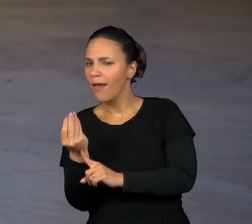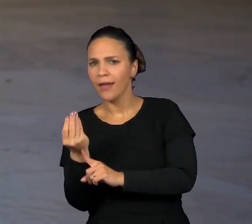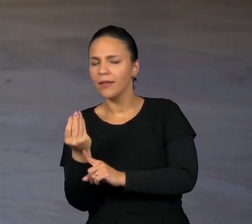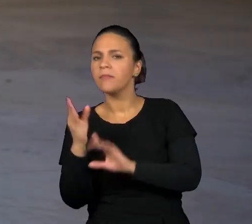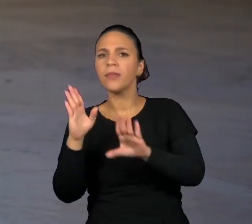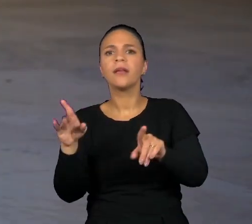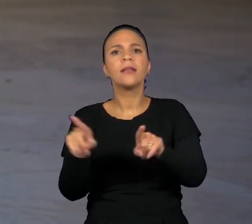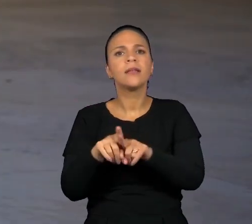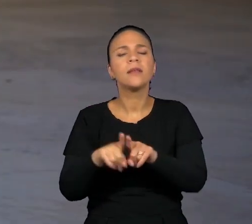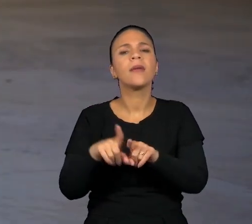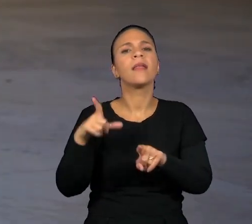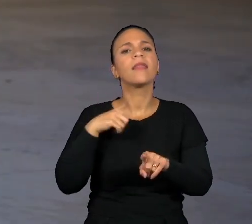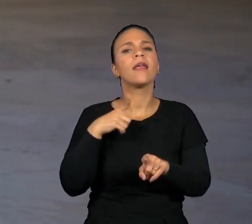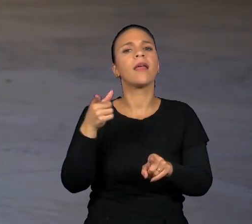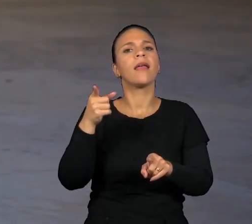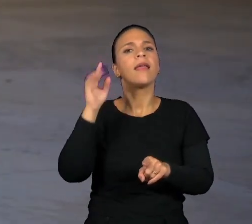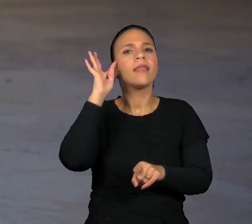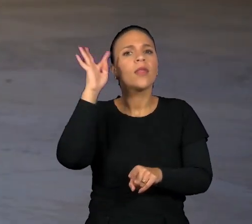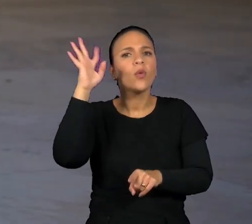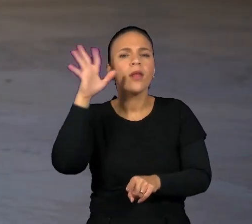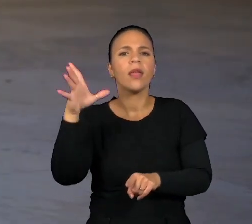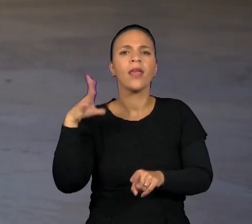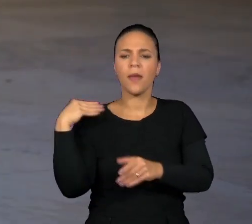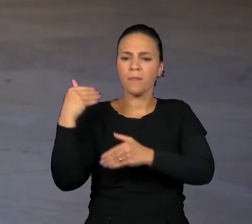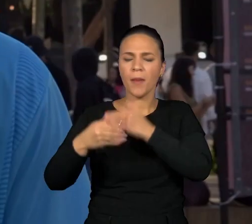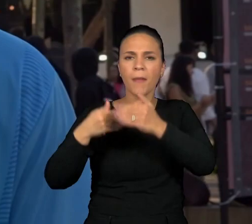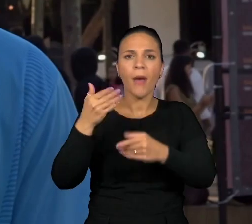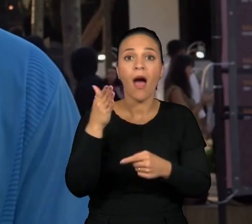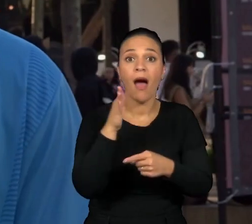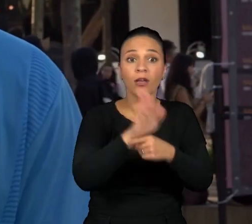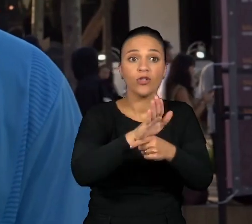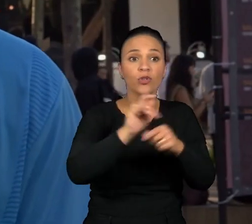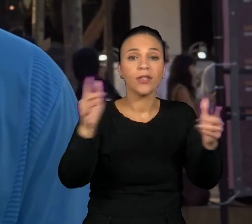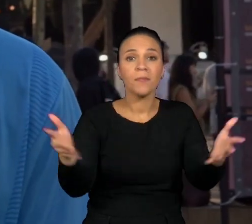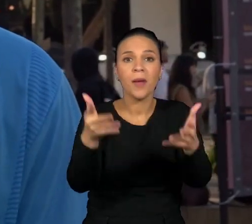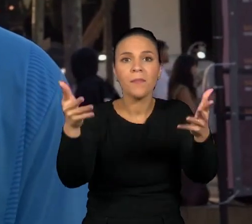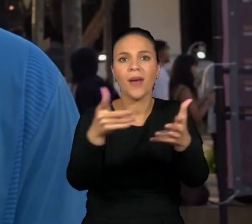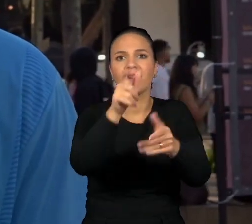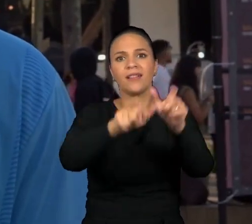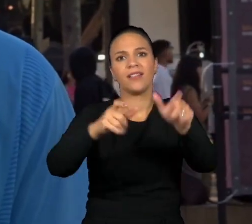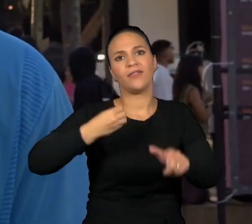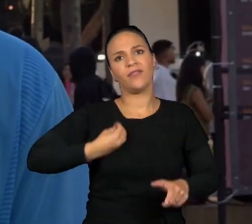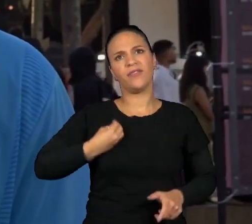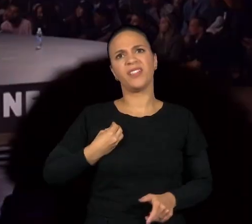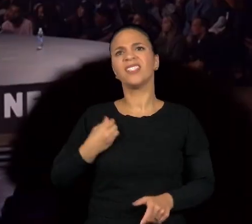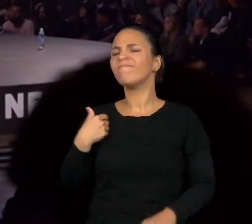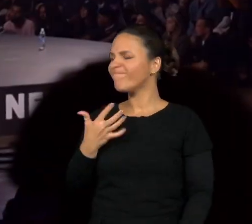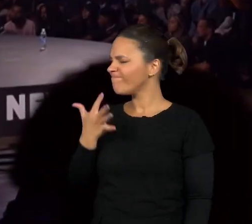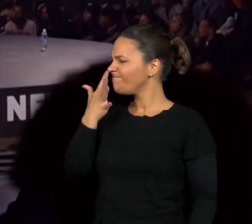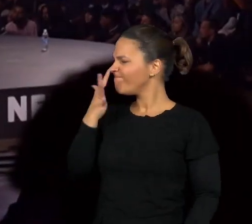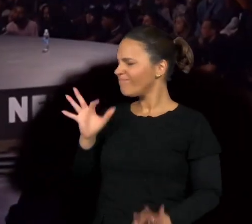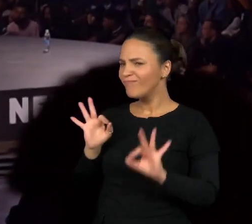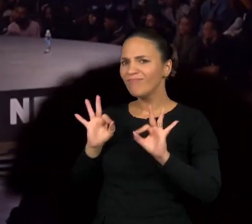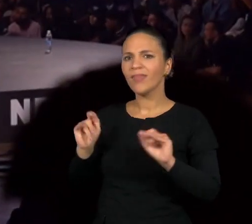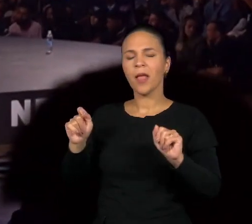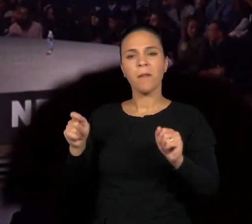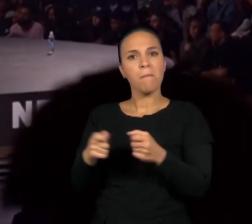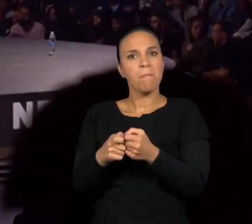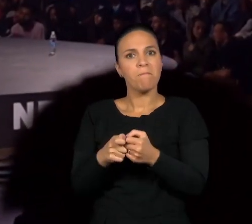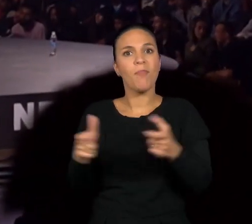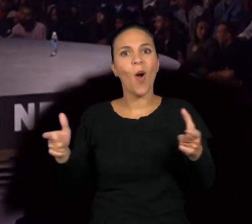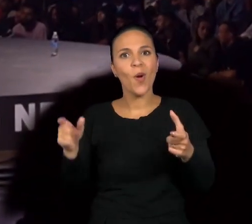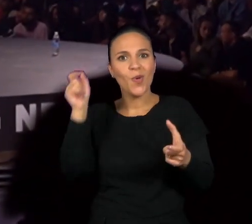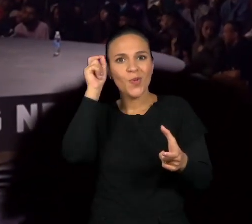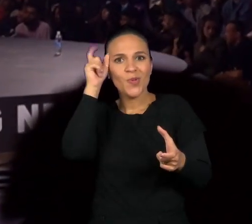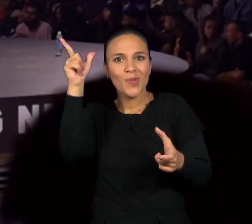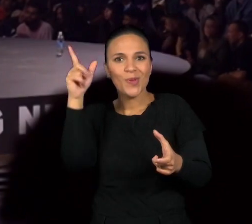a fundamentação de entender que essa cultura, ela salva vidas, né? Isso é algo muito incrível mesmo, sabe? Vai expandir mais a nossa